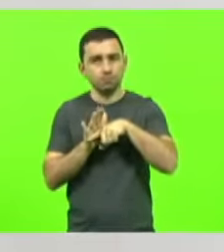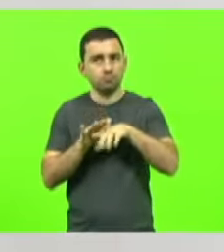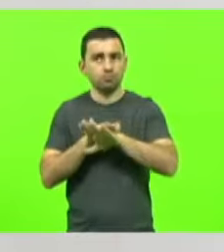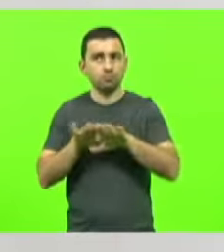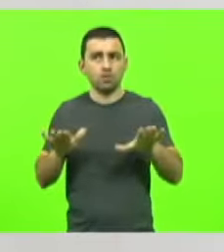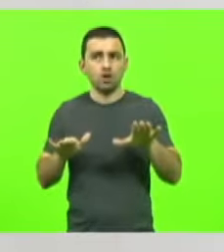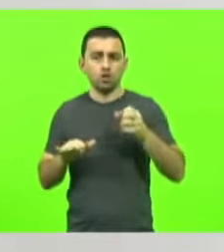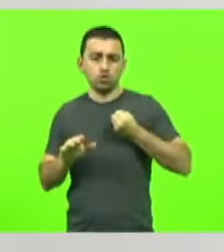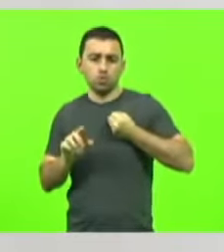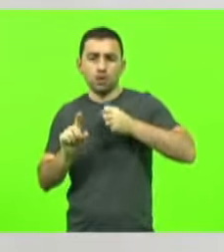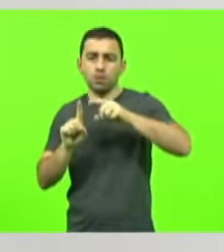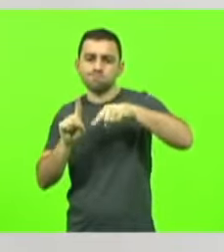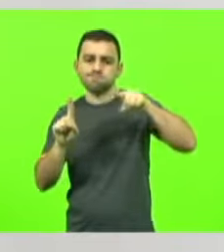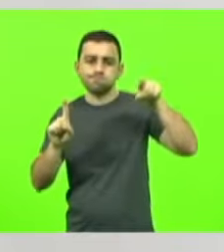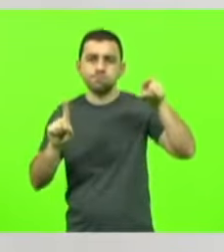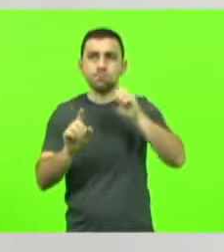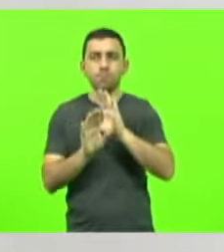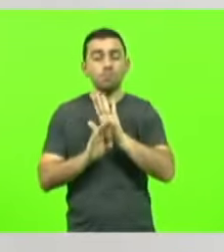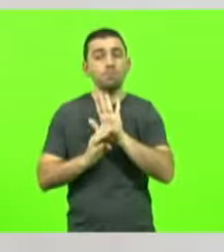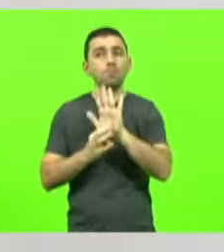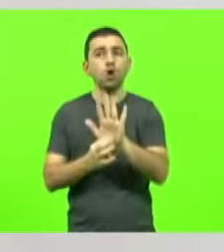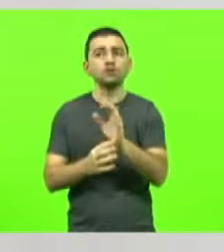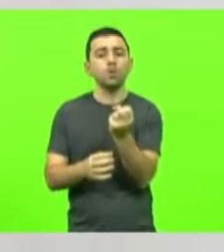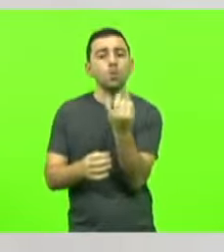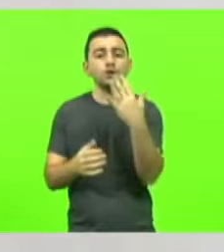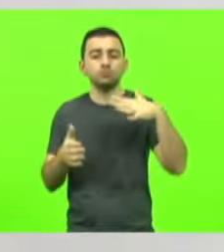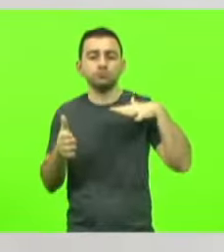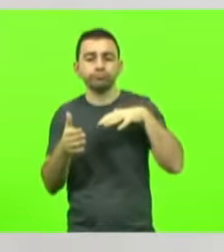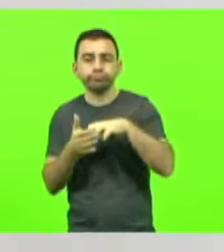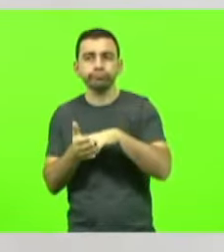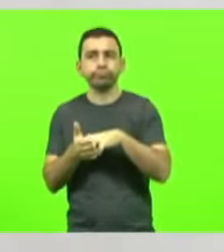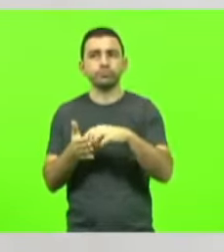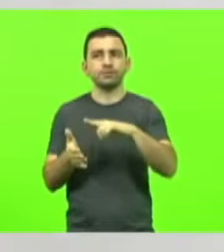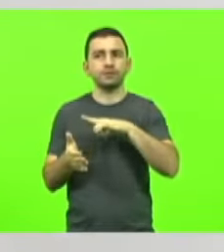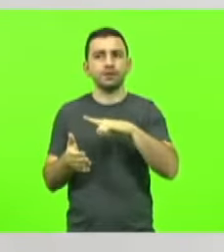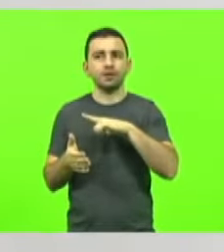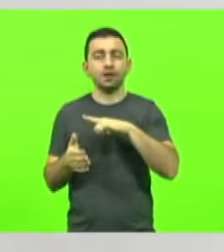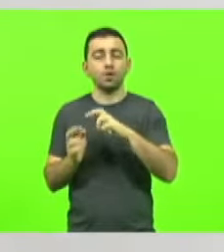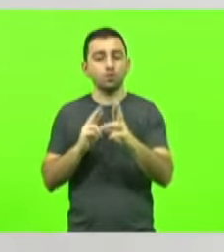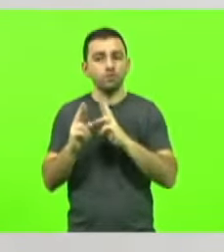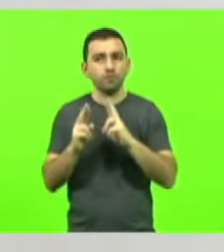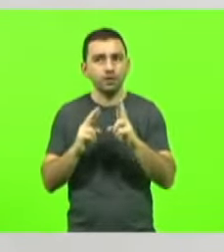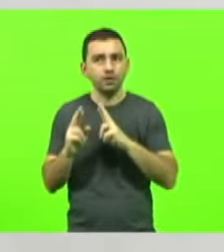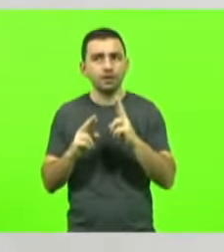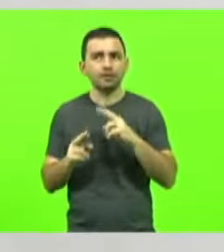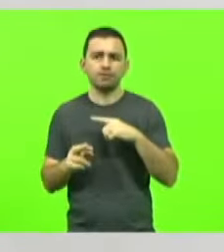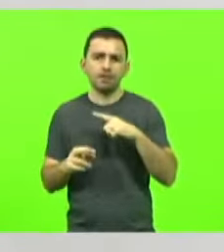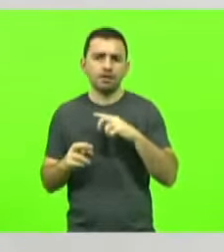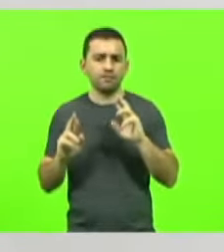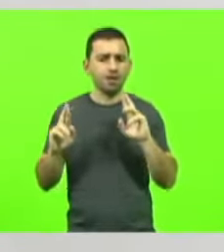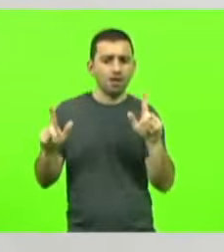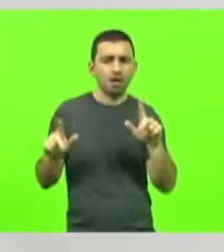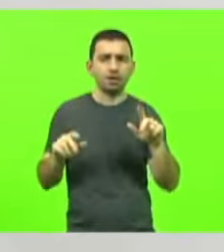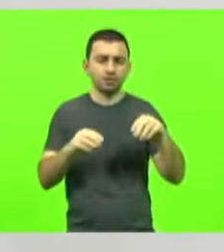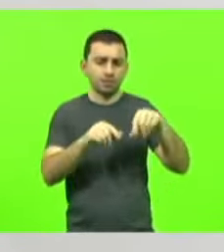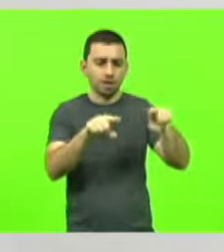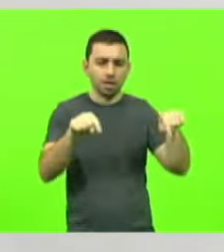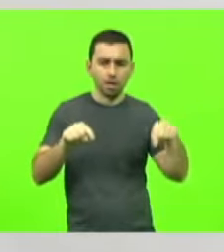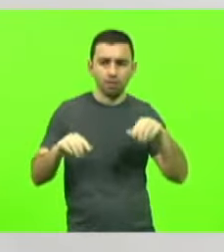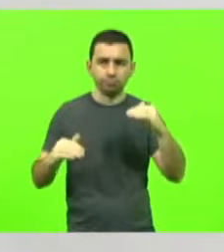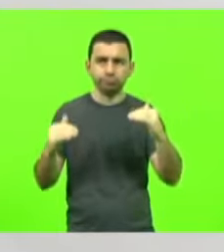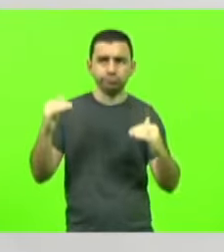números apresentados, quantos acidentes teve na rodovia, ou se existe uma diferença de um terreno para o outro, se precisa se